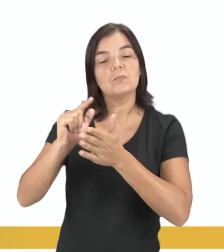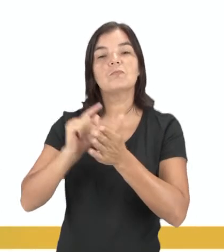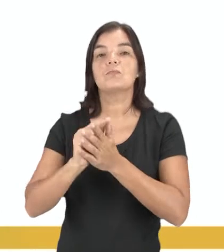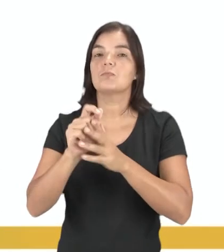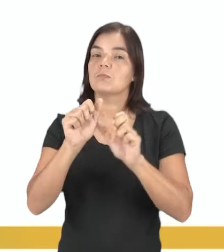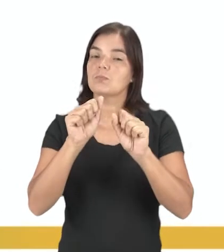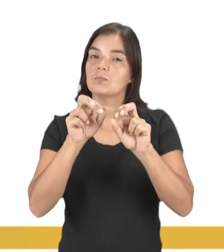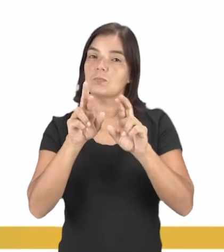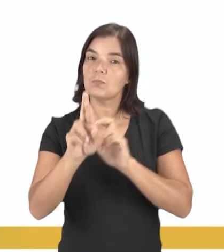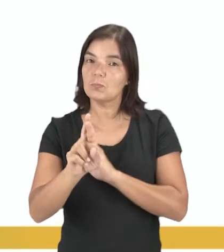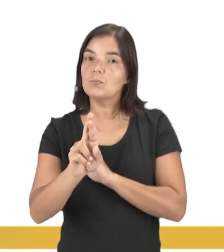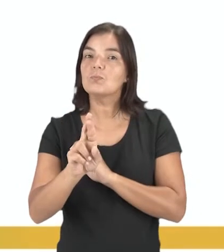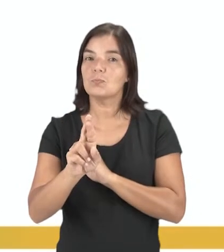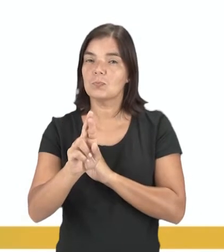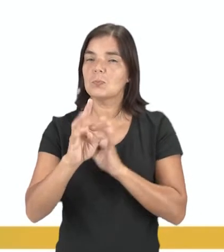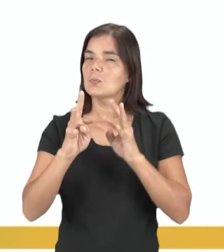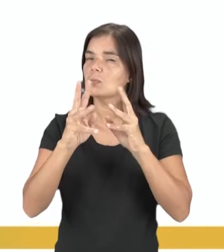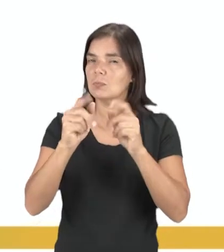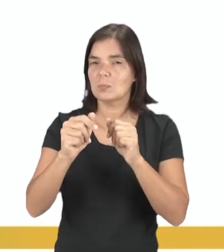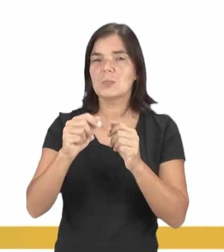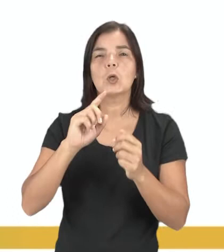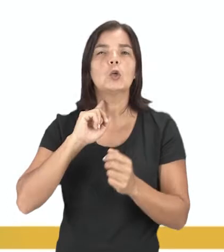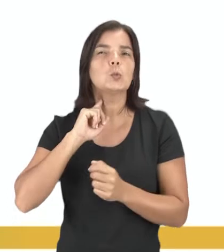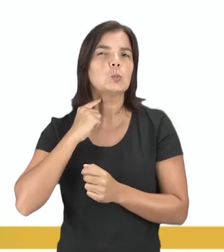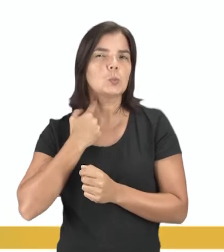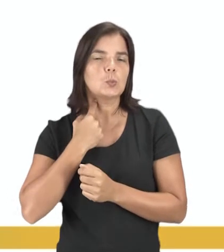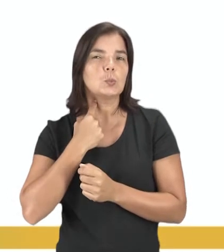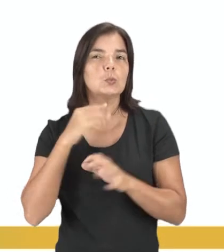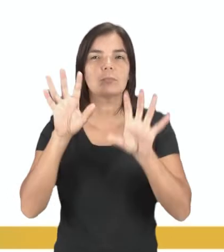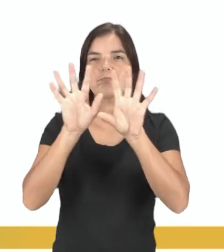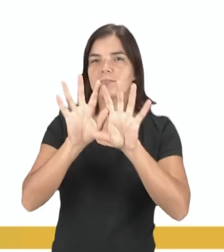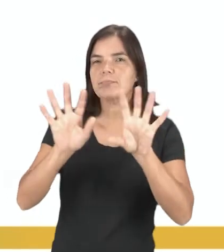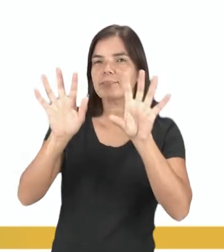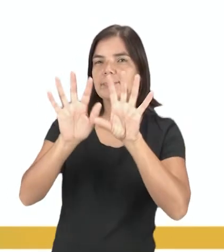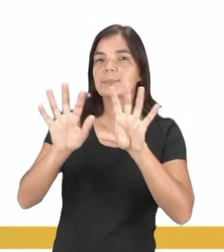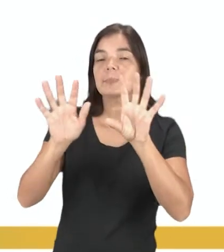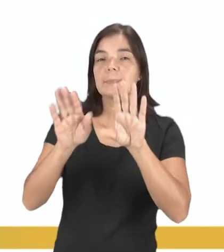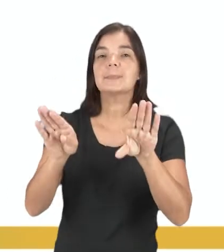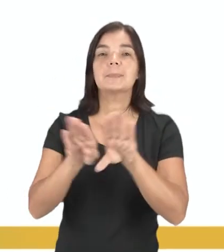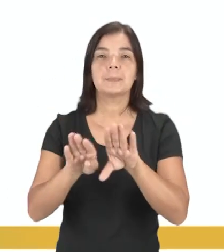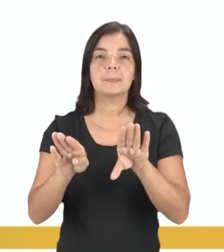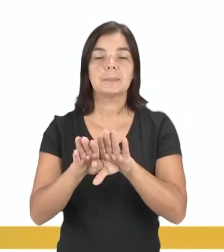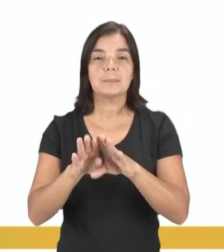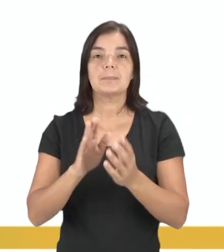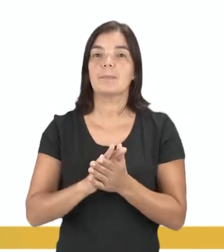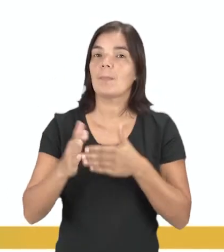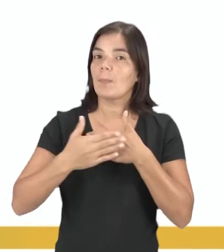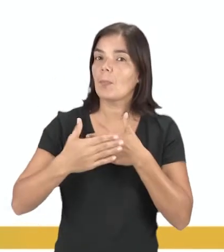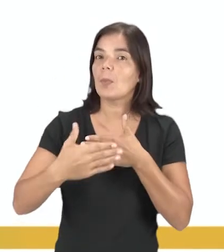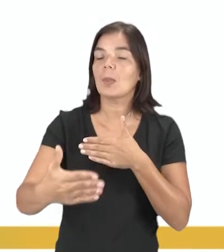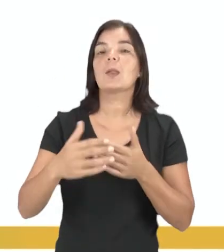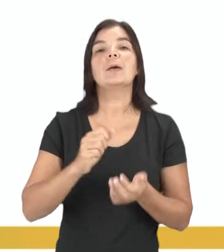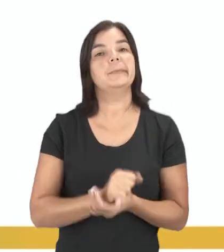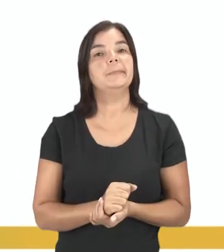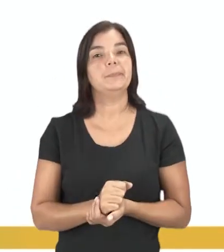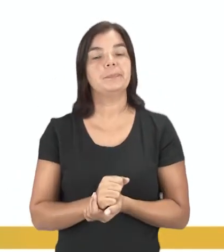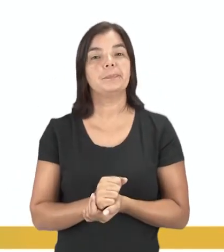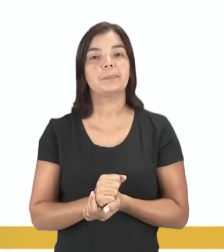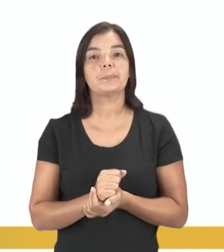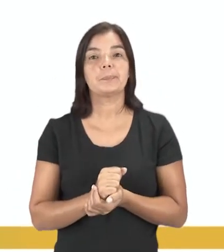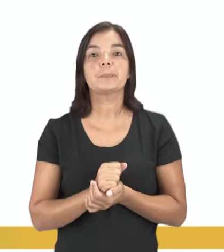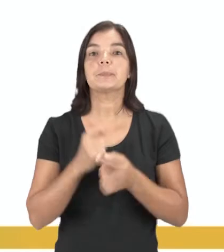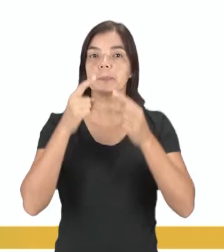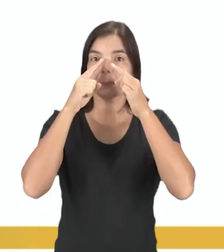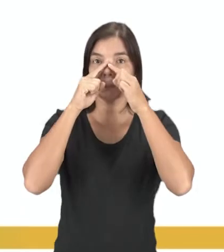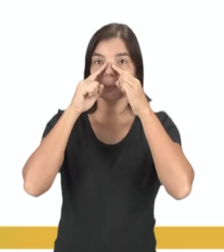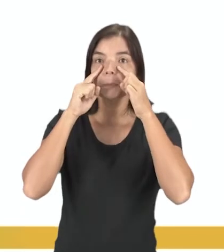purifica todas as substâncias tóxicas presentes no ar. E em seguida,